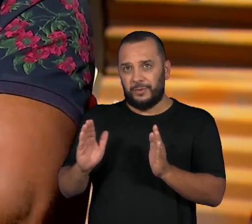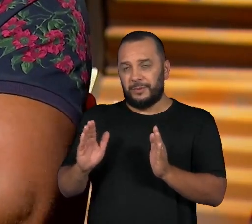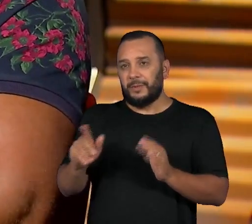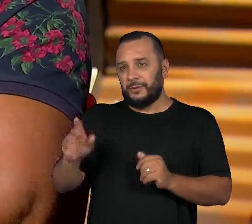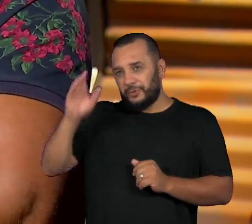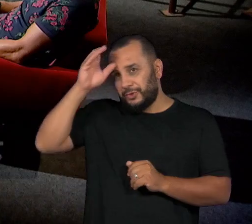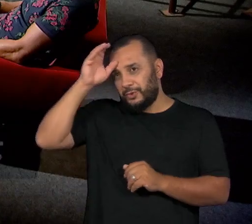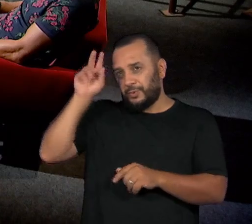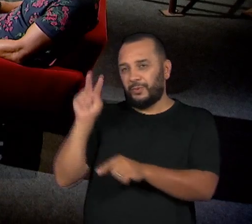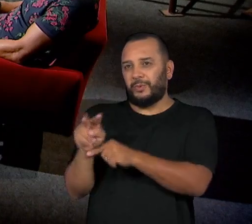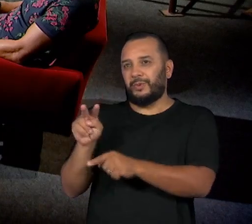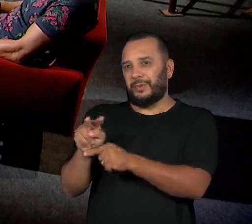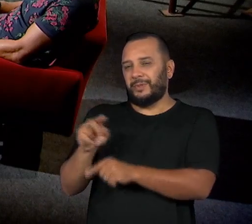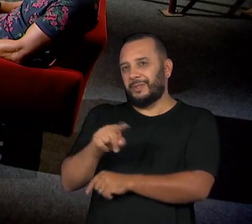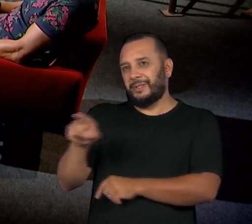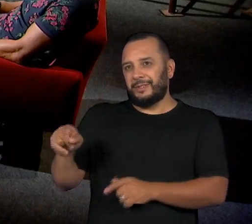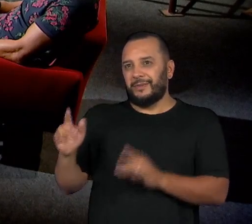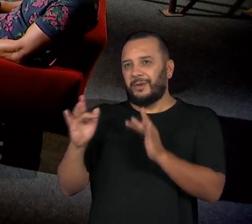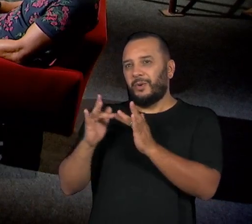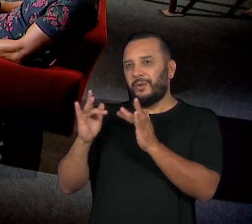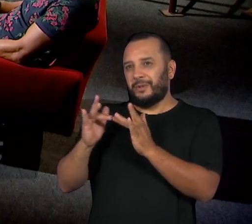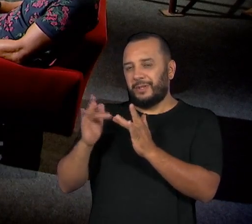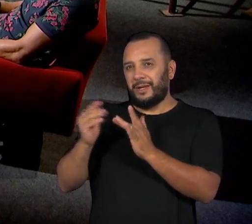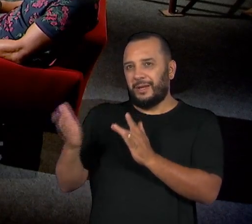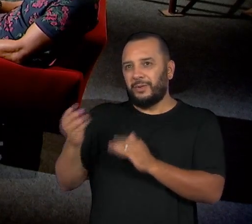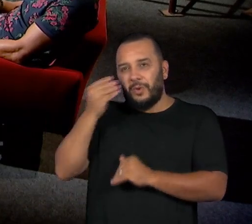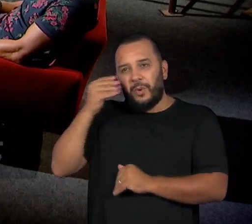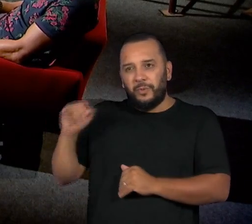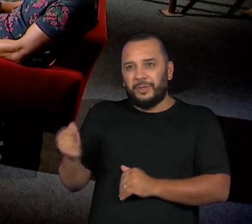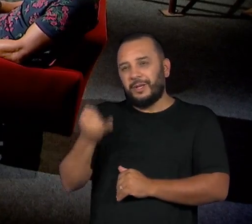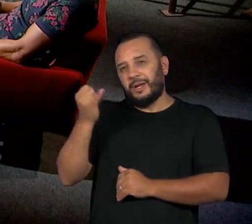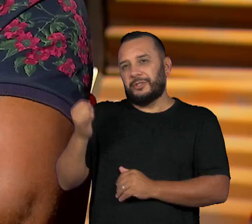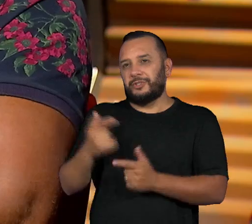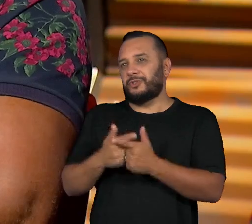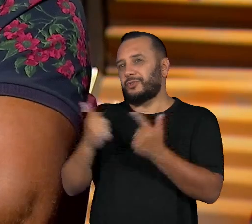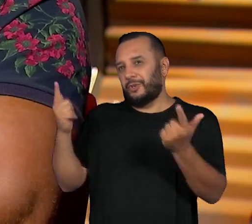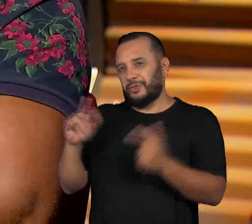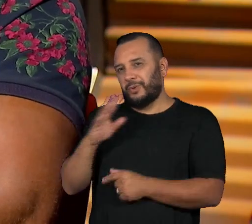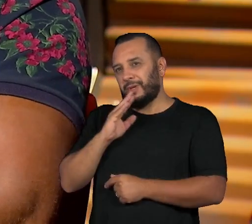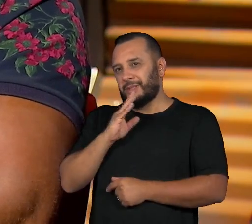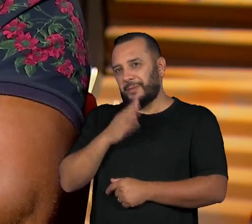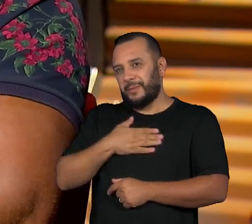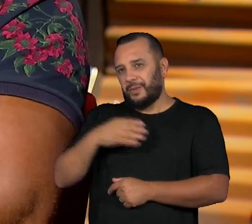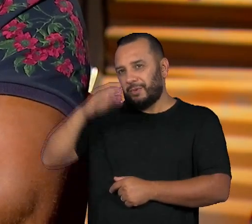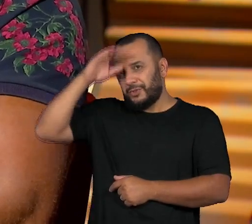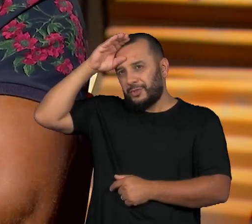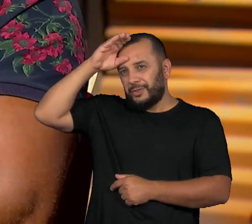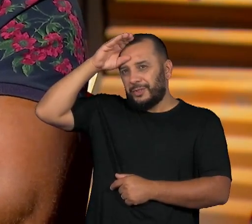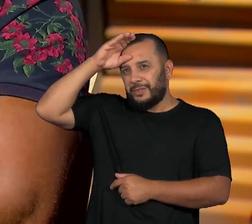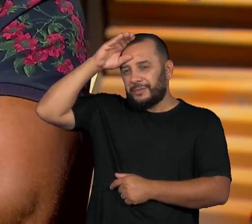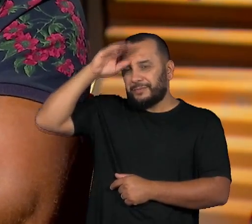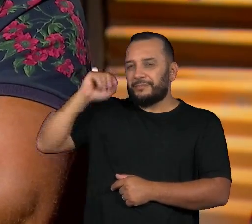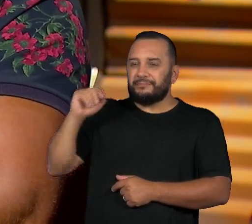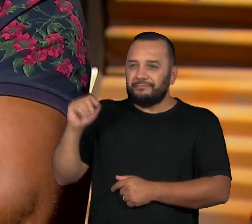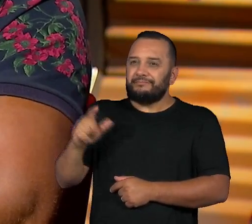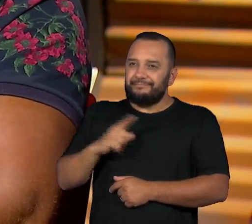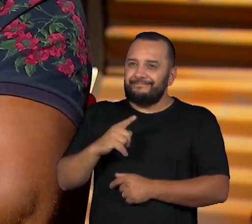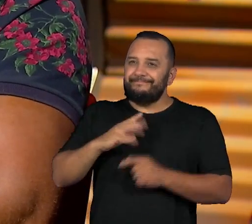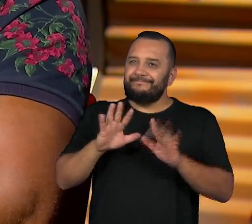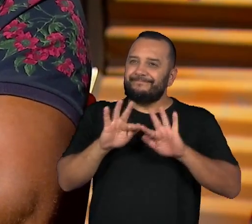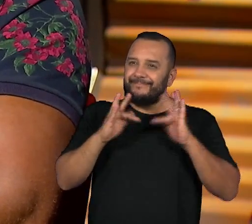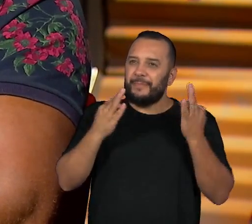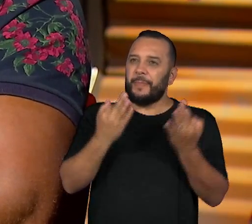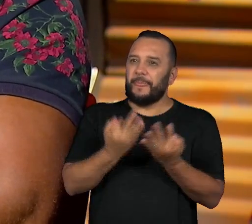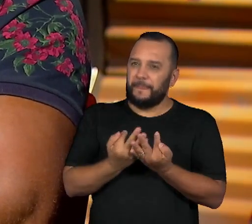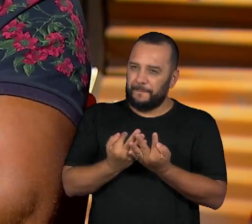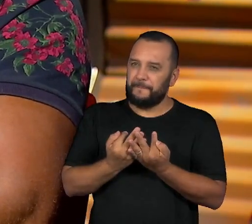tios também, né? Eles tiveram essa oportunidade e essa sorte. Então, a gente tem essa base da família...